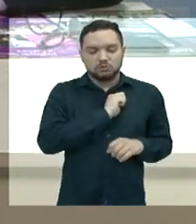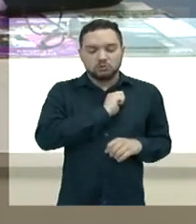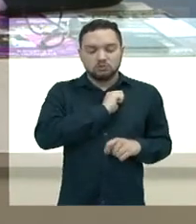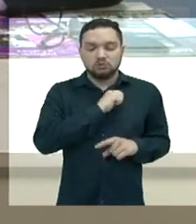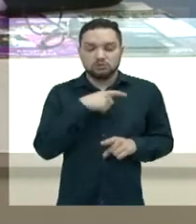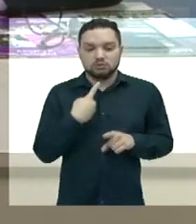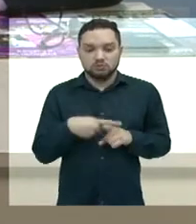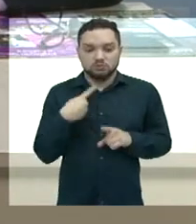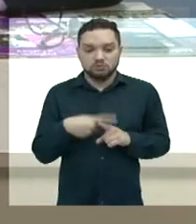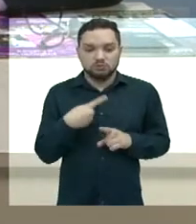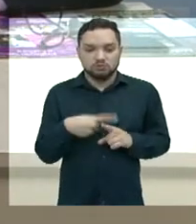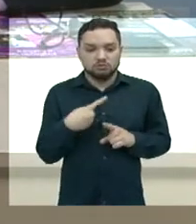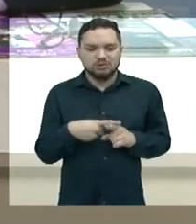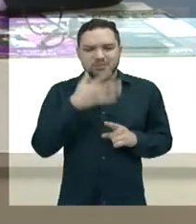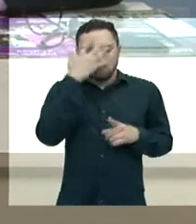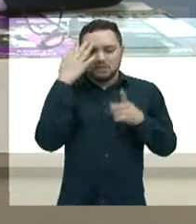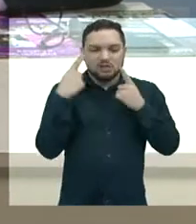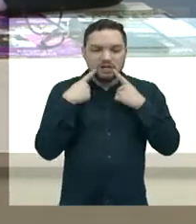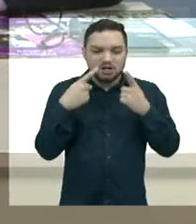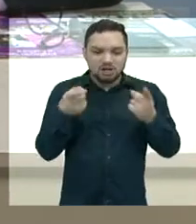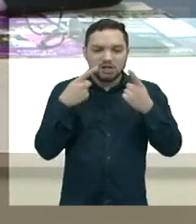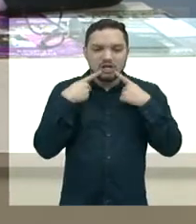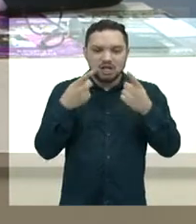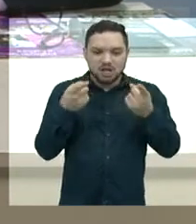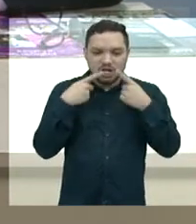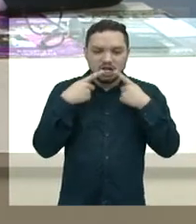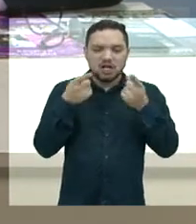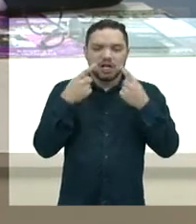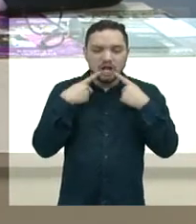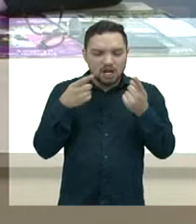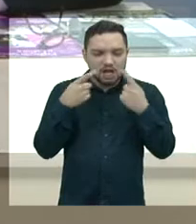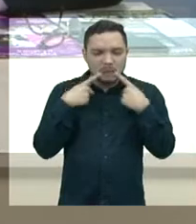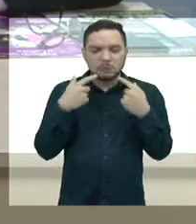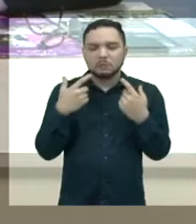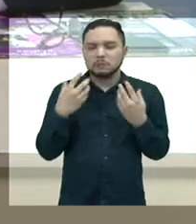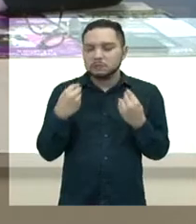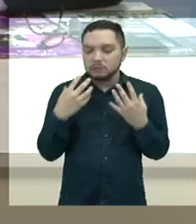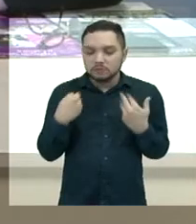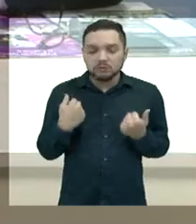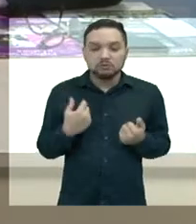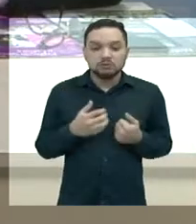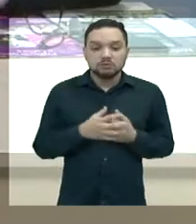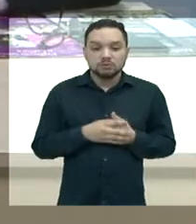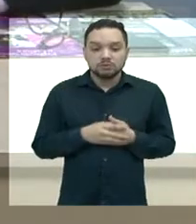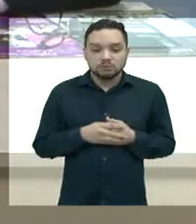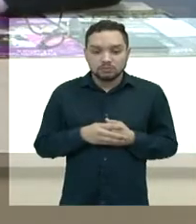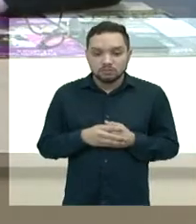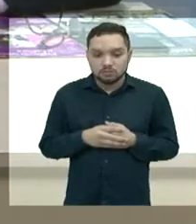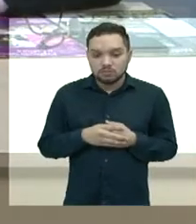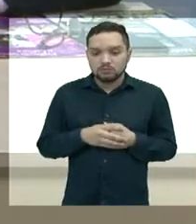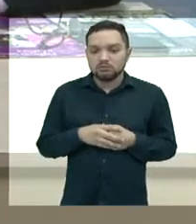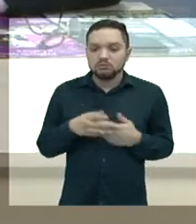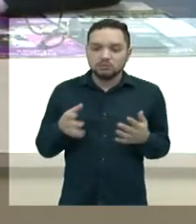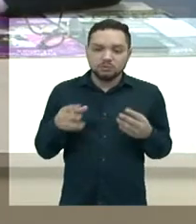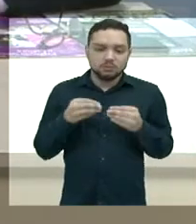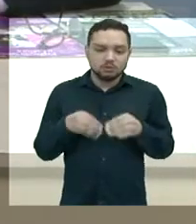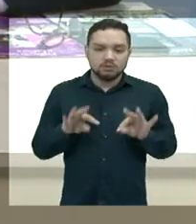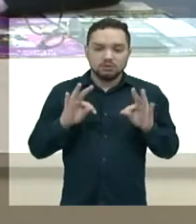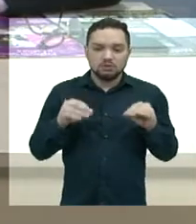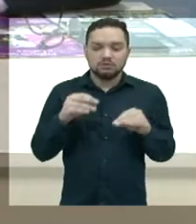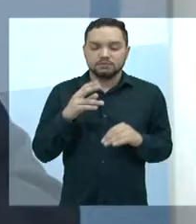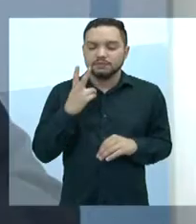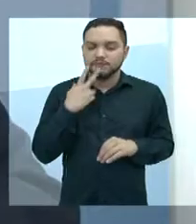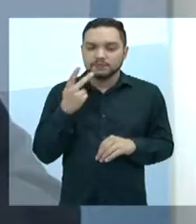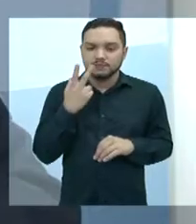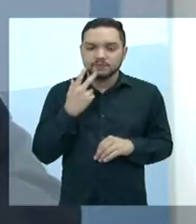muitas situações pela cidade, as pessoas reclamando, foi feito um serviço e não foi consertado, e isto alcança toda a cidade, né? Pois é,